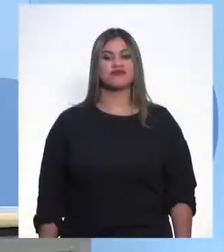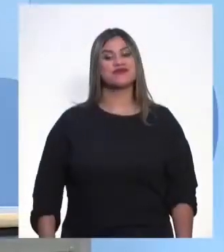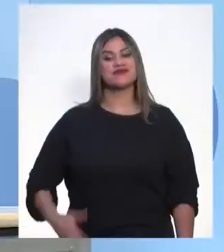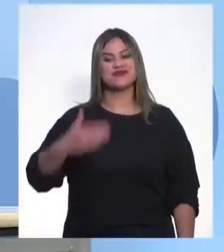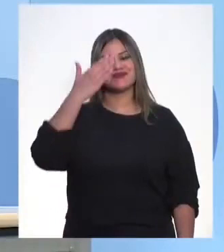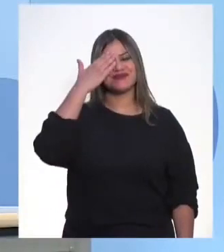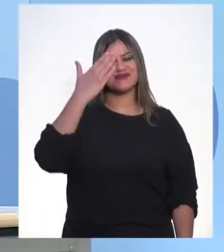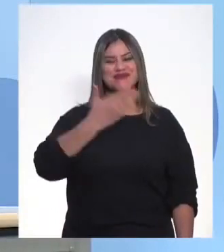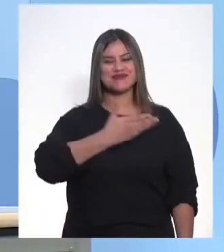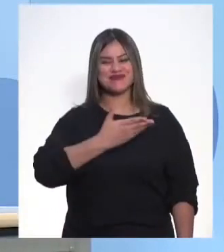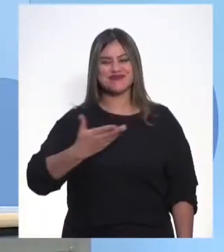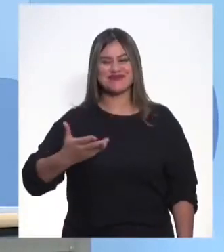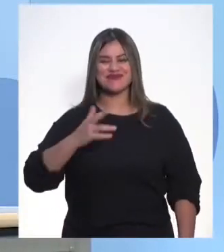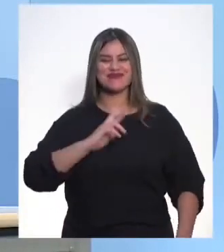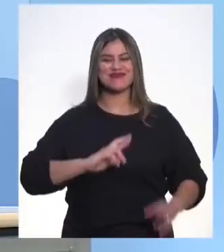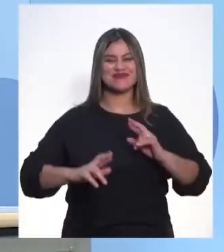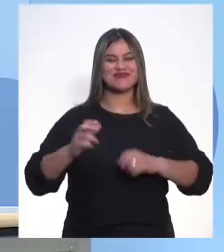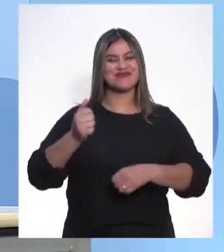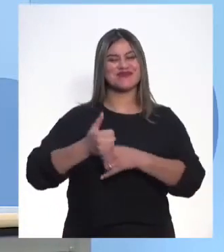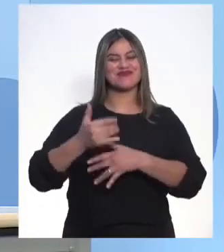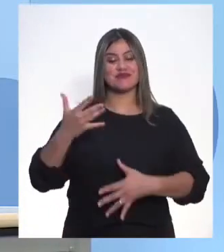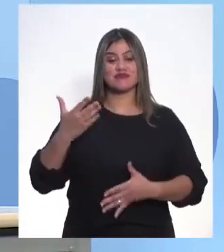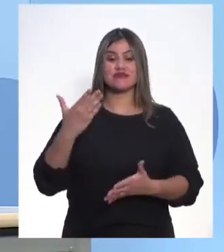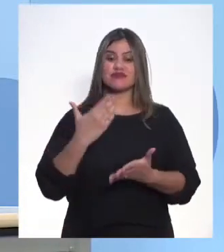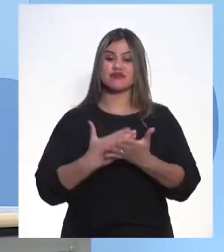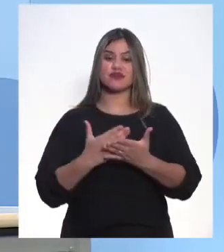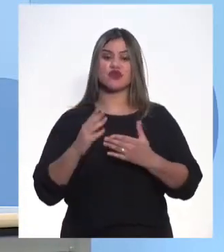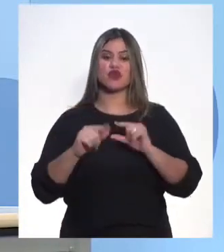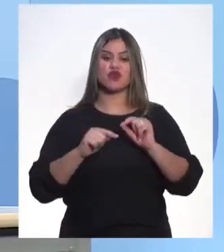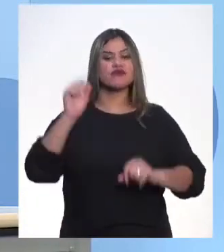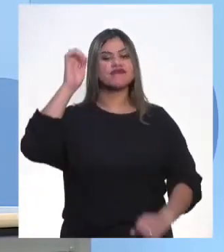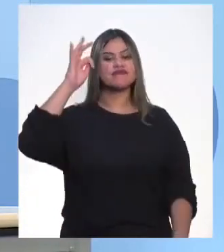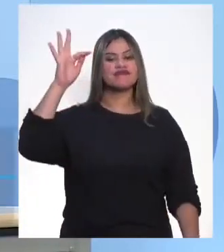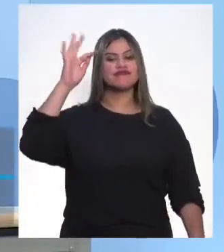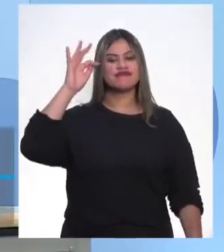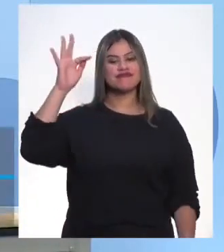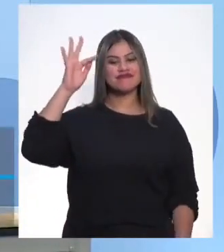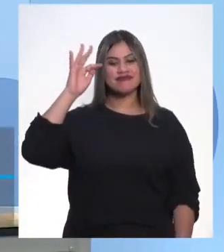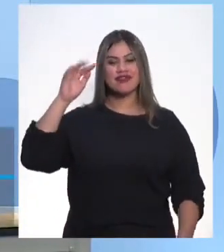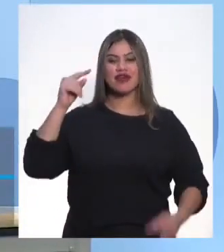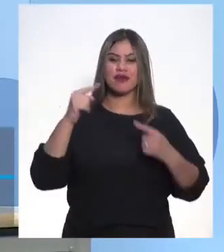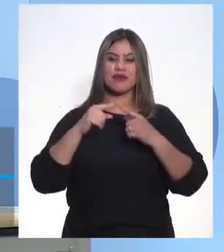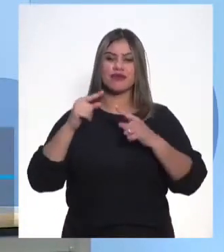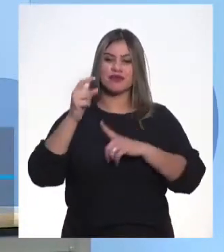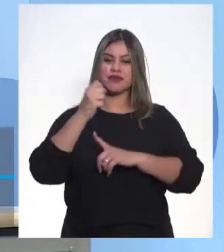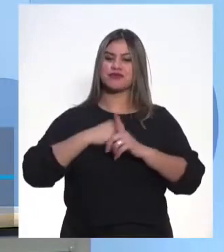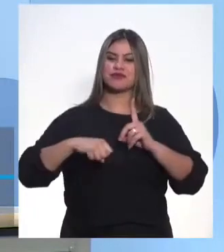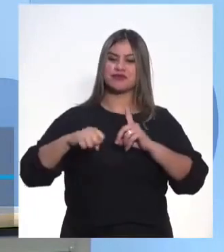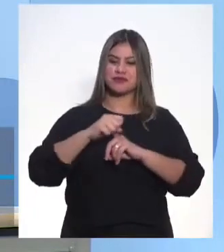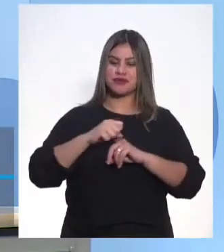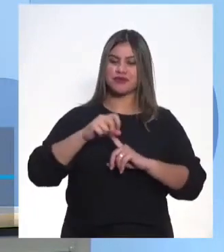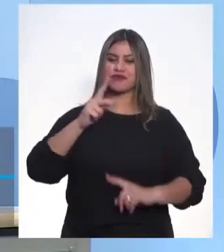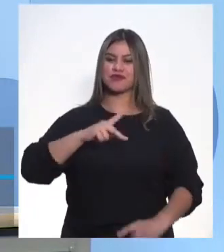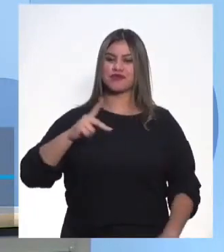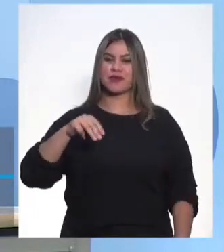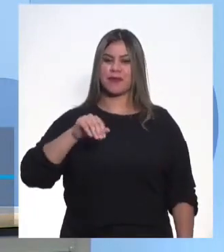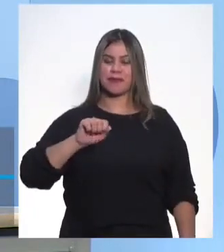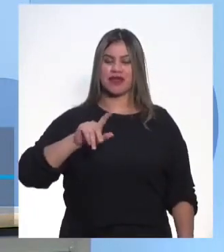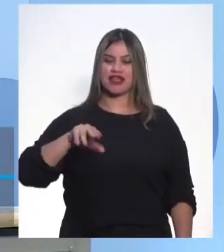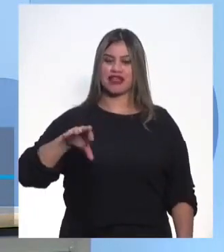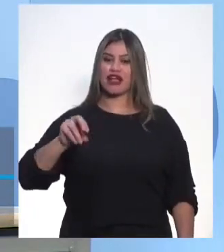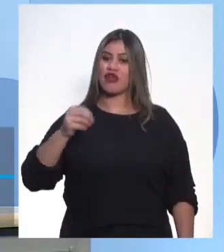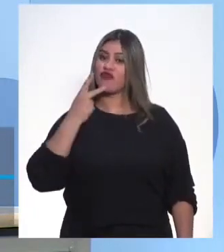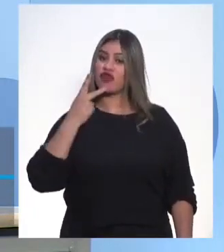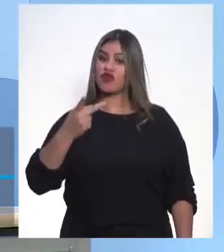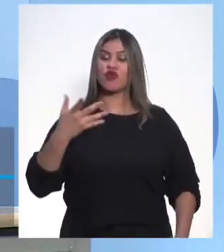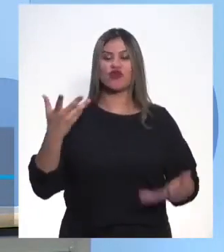Obrigado a todos vocês aí pela interação. Quero começar aqui como filósofo, quero dar os meus parabéns aos sociólogos. O professor Marcelo nos recordou aqui que hoje é